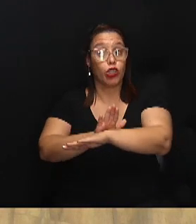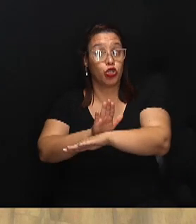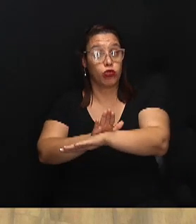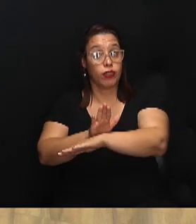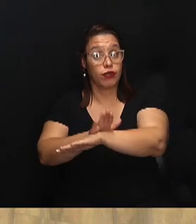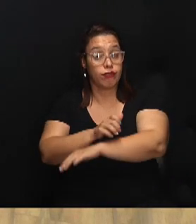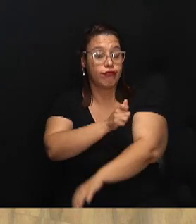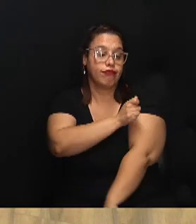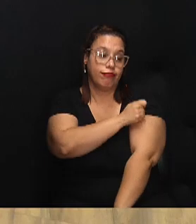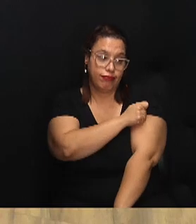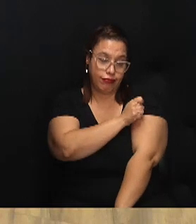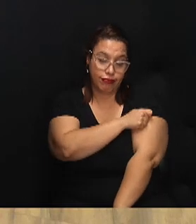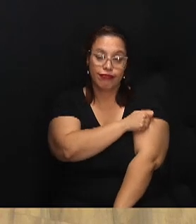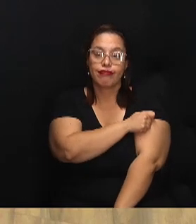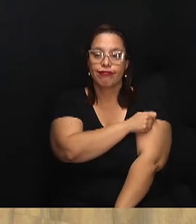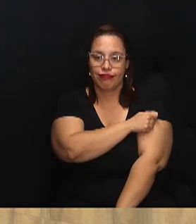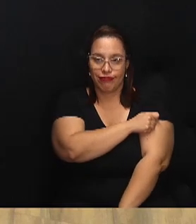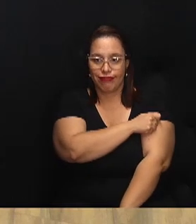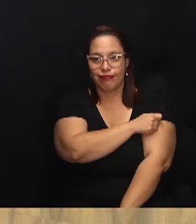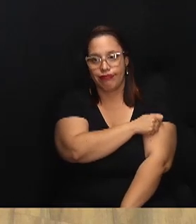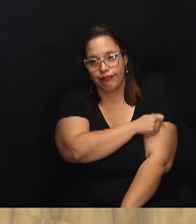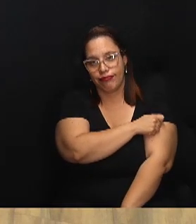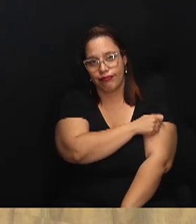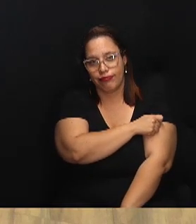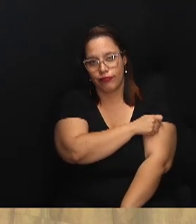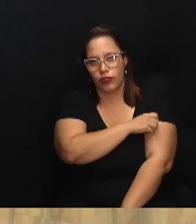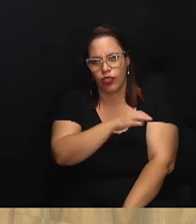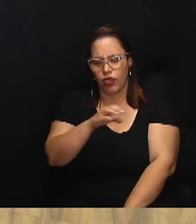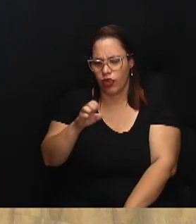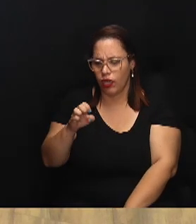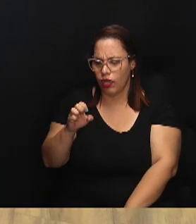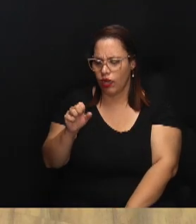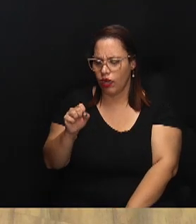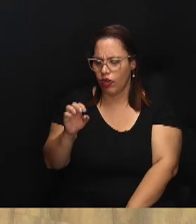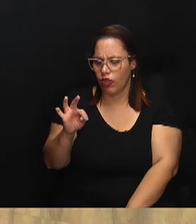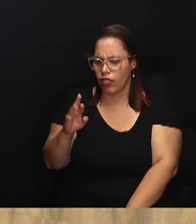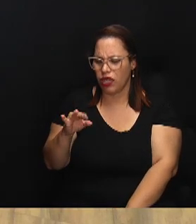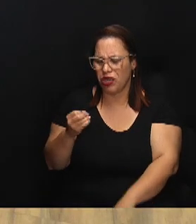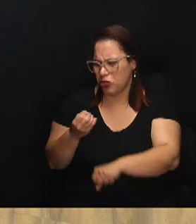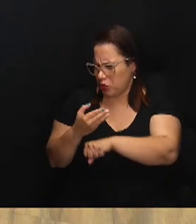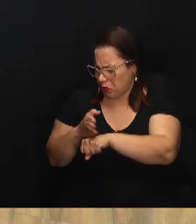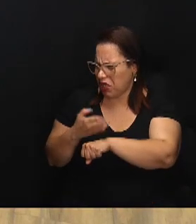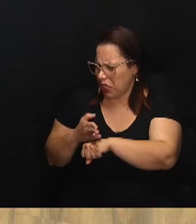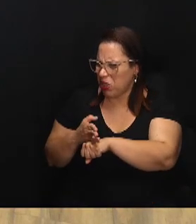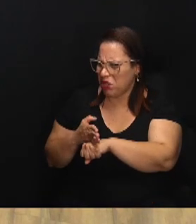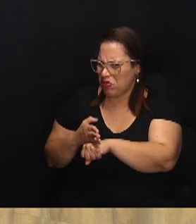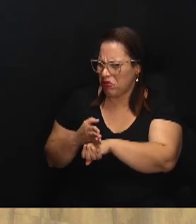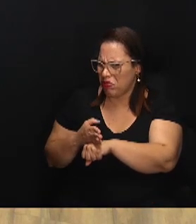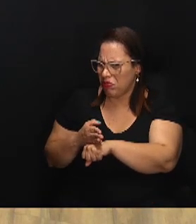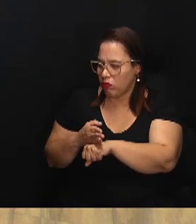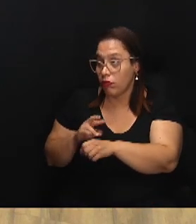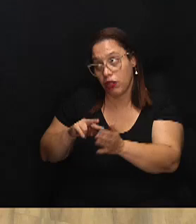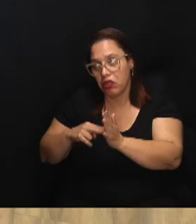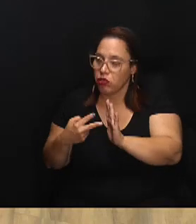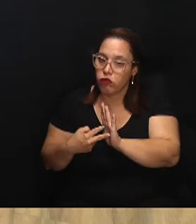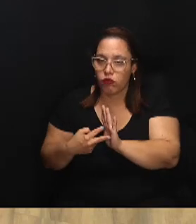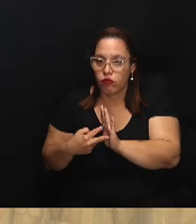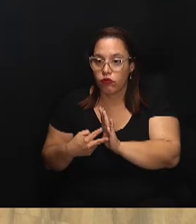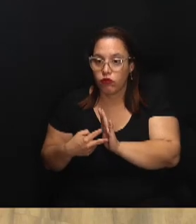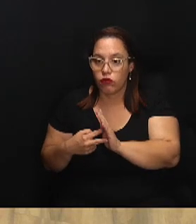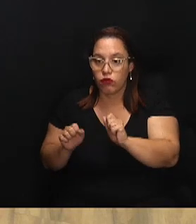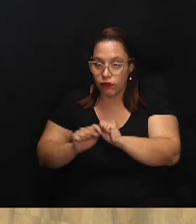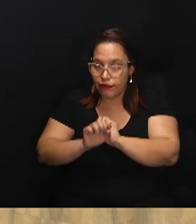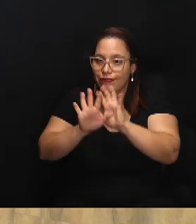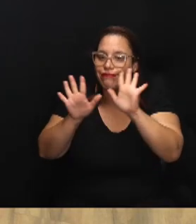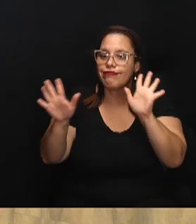alunos possam aí fazer um estágio, que a gente chama, um treinamento, alguma coisa nesse sentido. Né? E claro, a